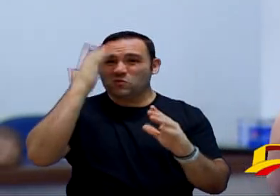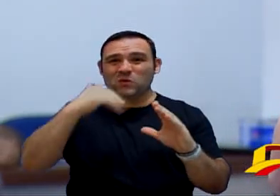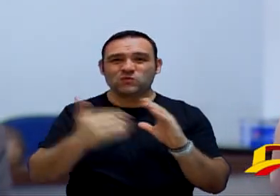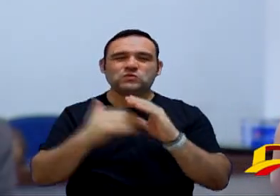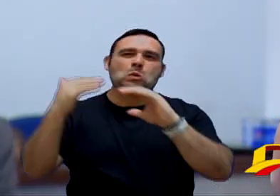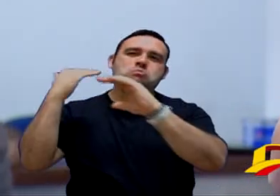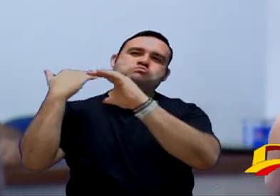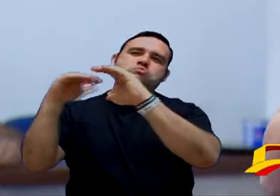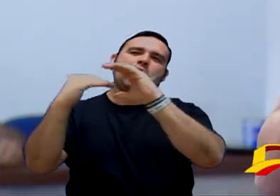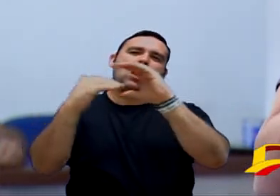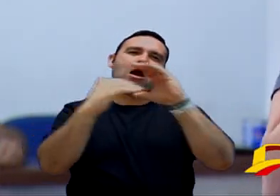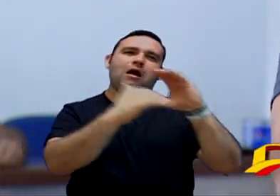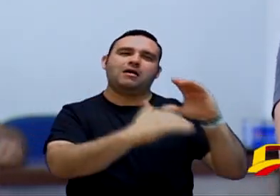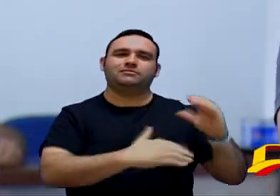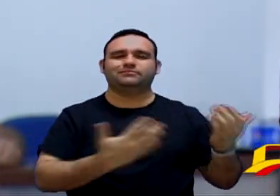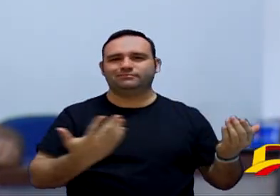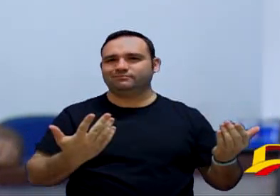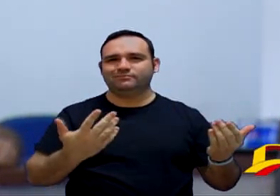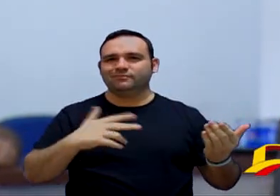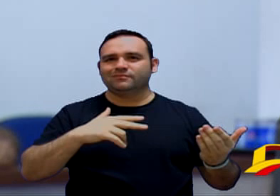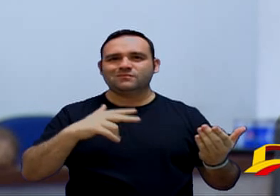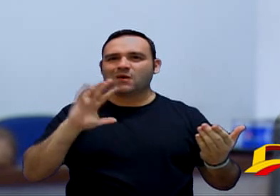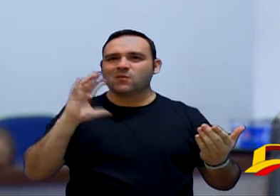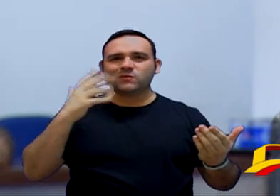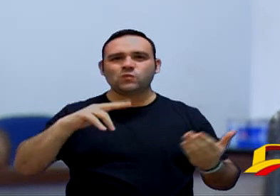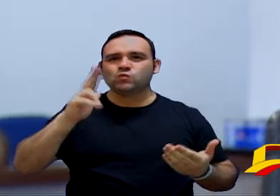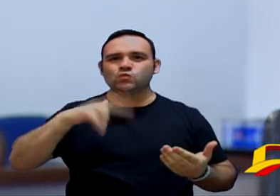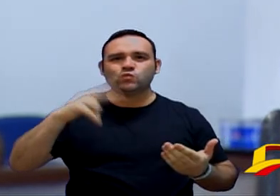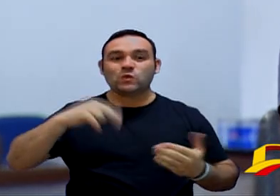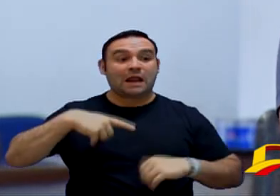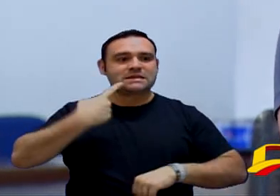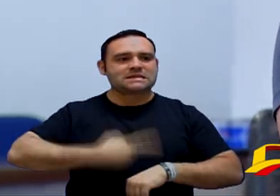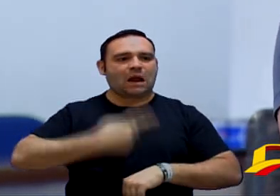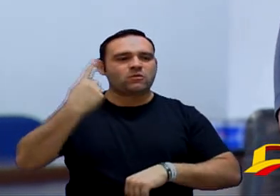mundo uma coisa que nunca acontece